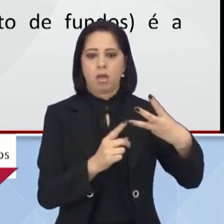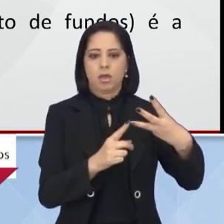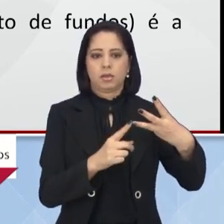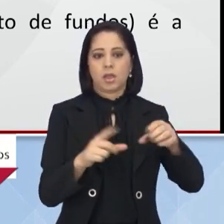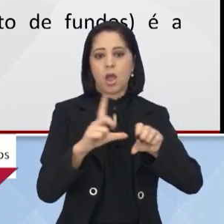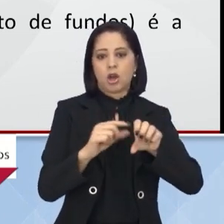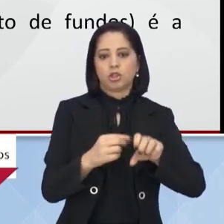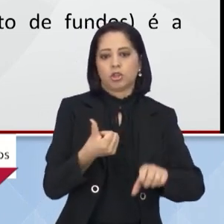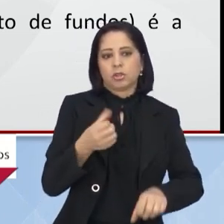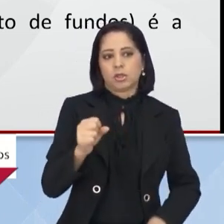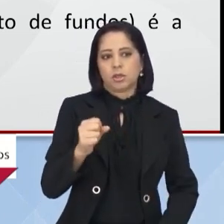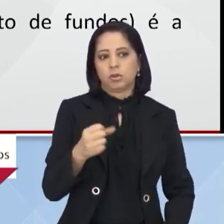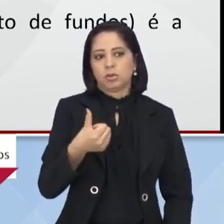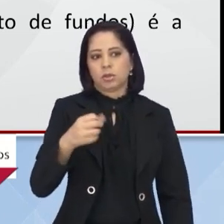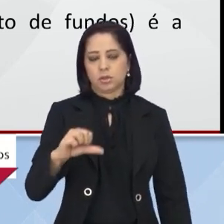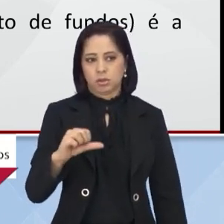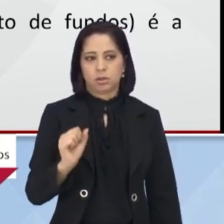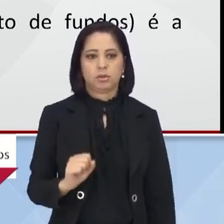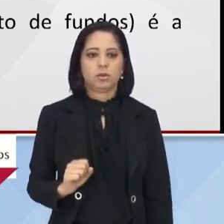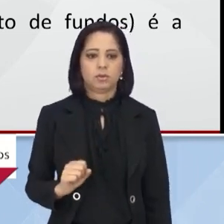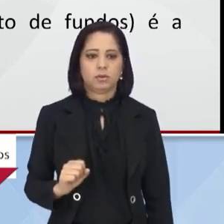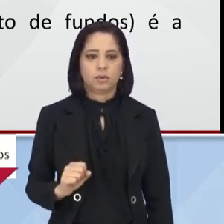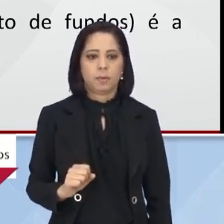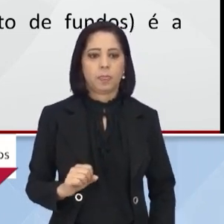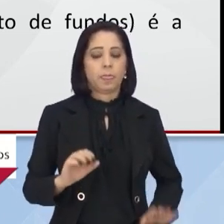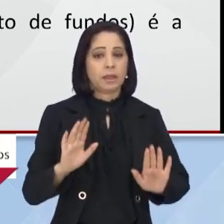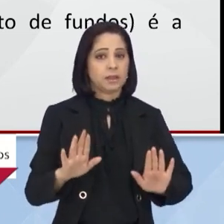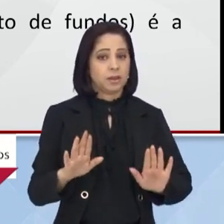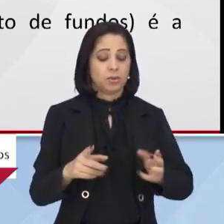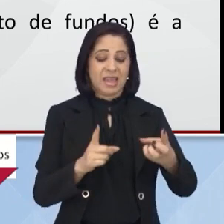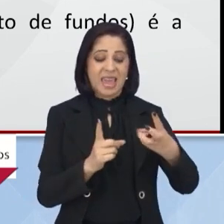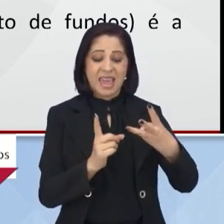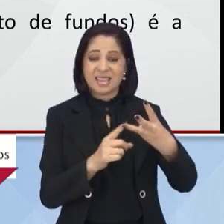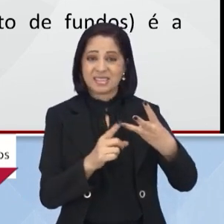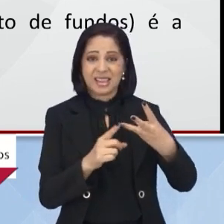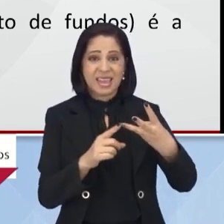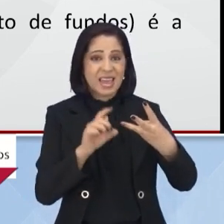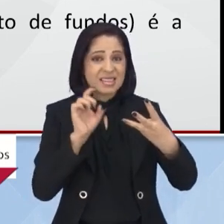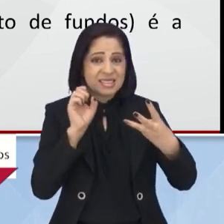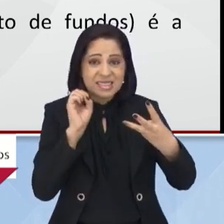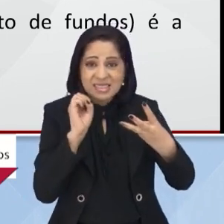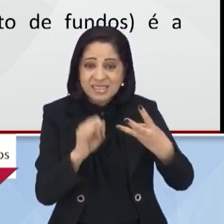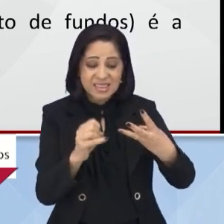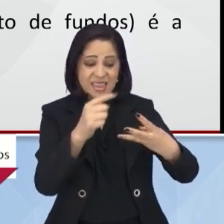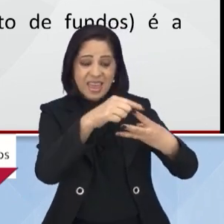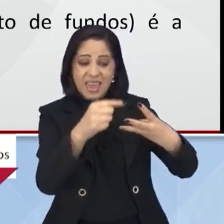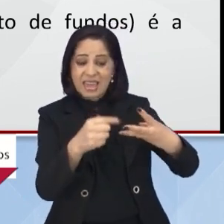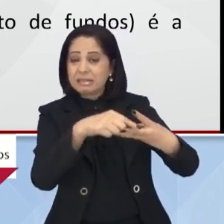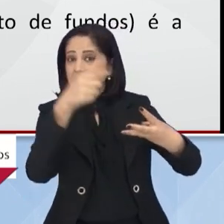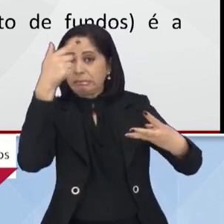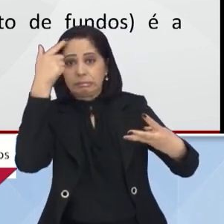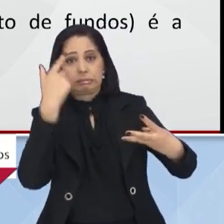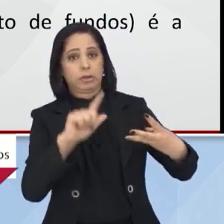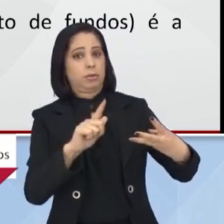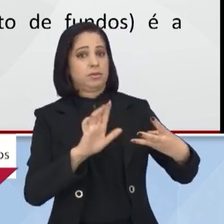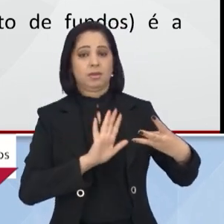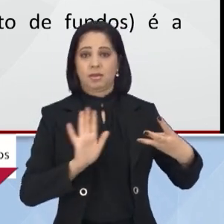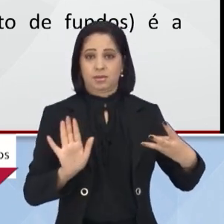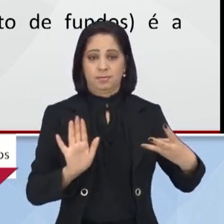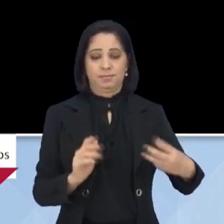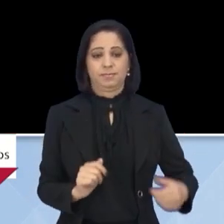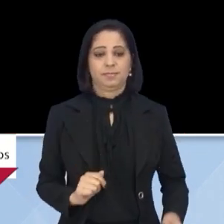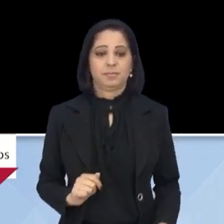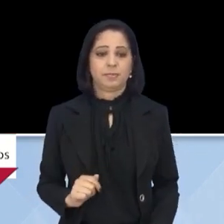68 69 então é uma utilização muito específica naqueles casos em que eh em que a lei